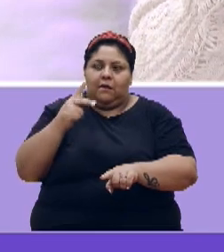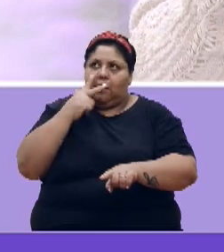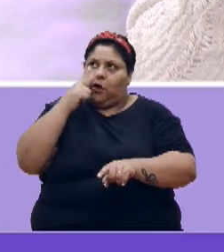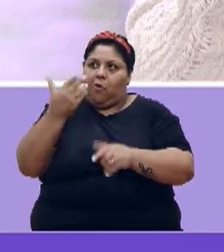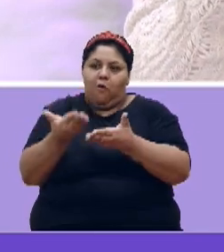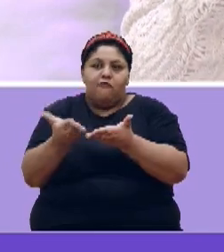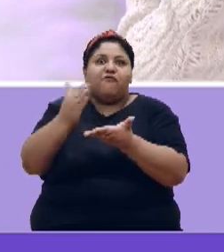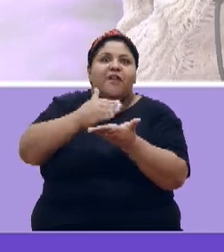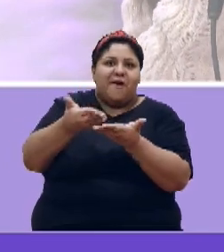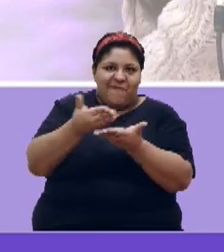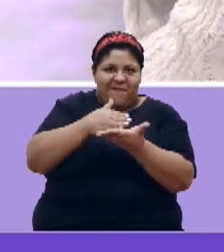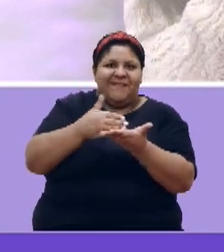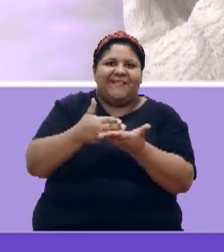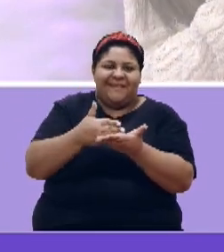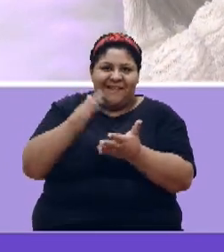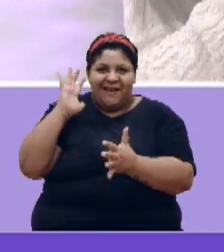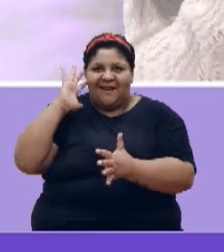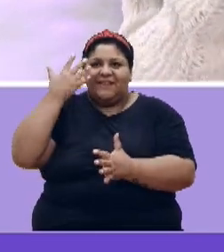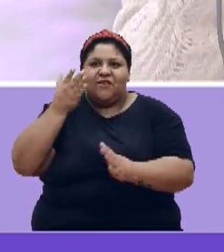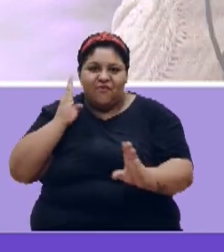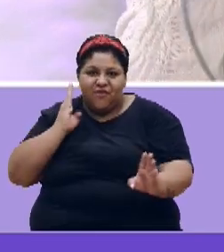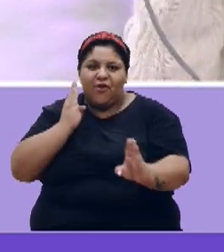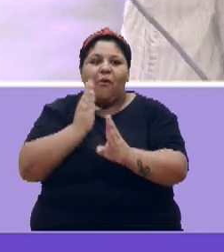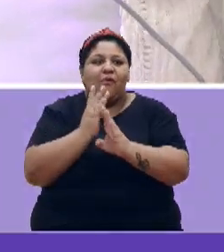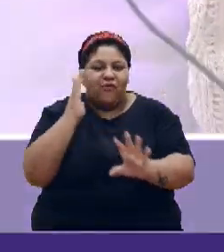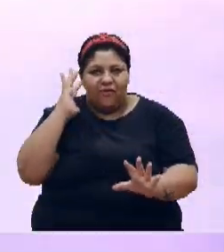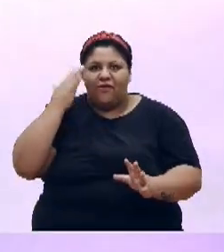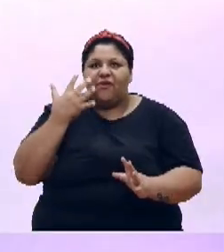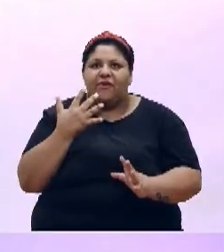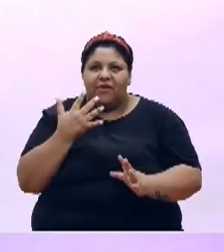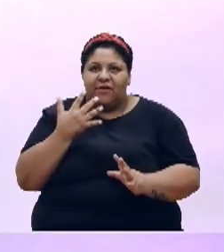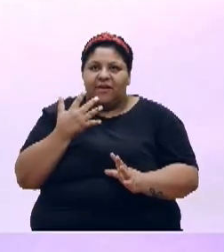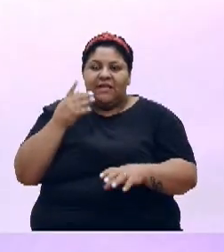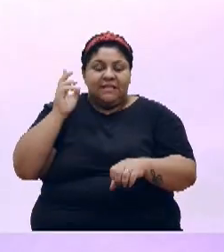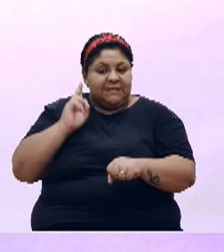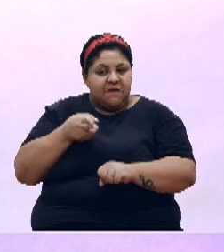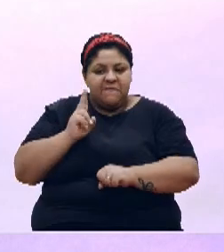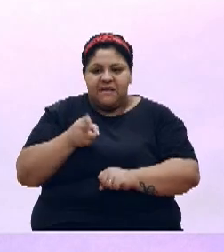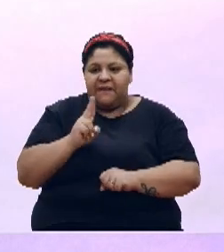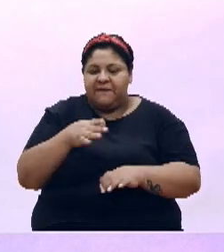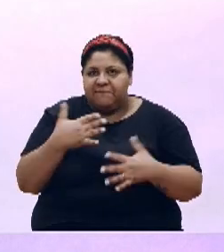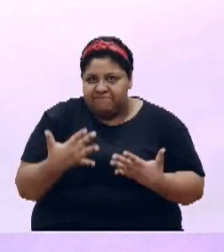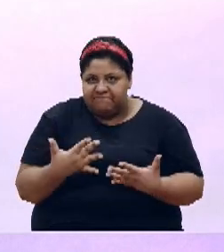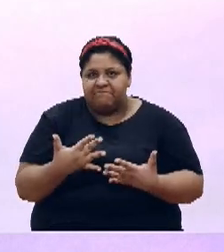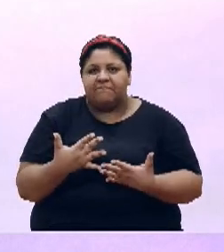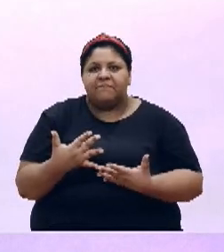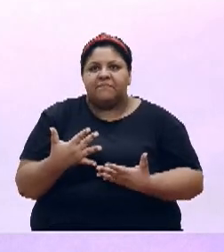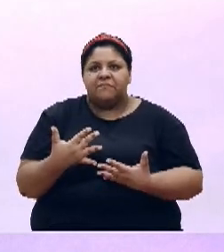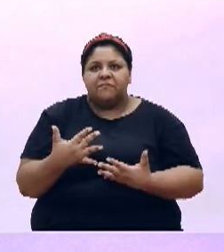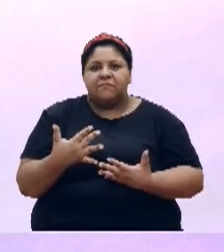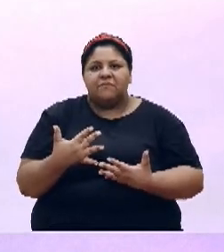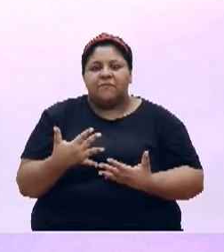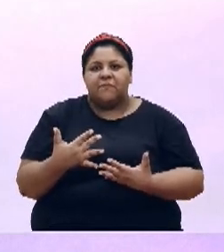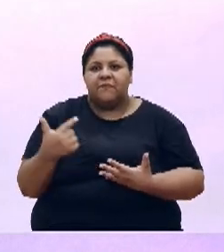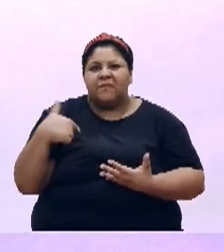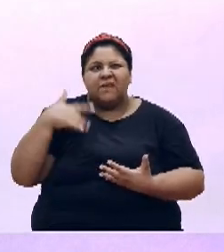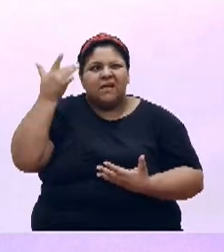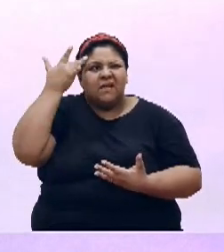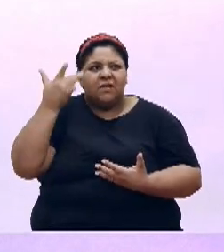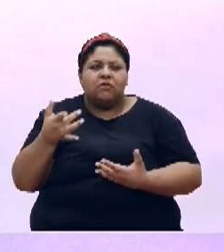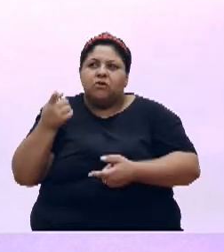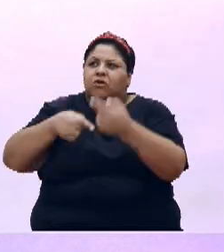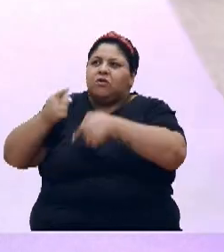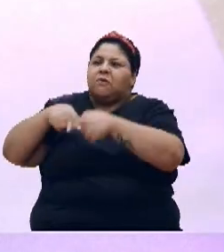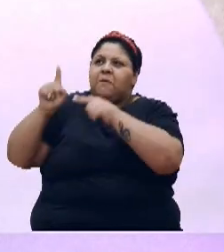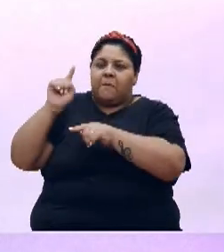resolva e que busca a resolução e solução o tempo inteiro, né? Então, eu não sei se eu superei,